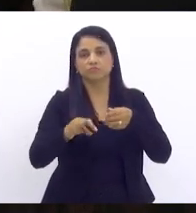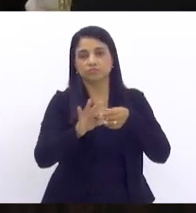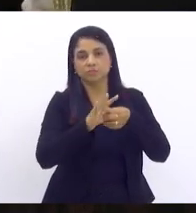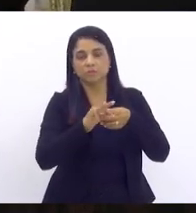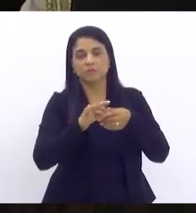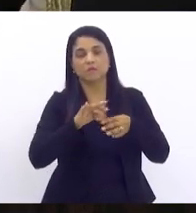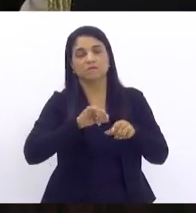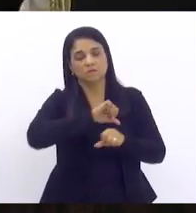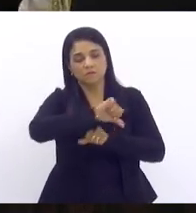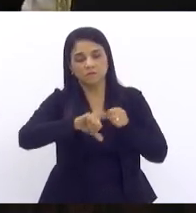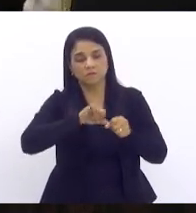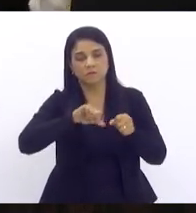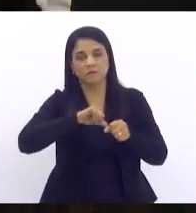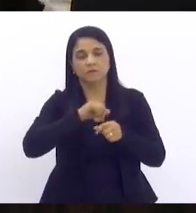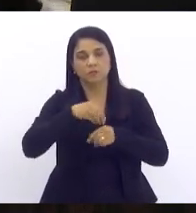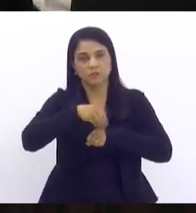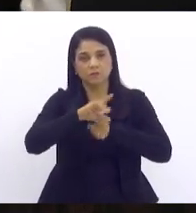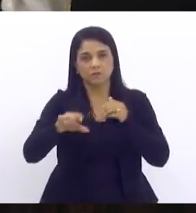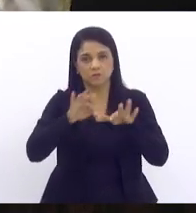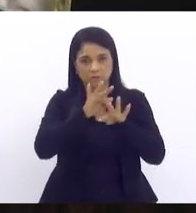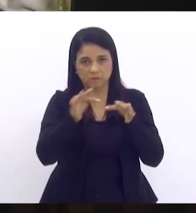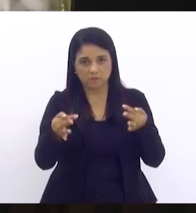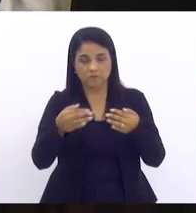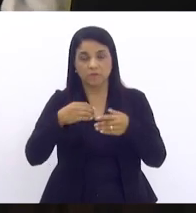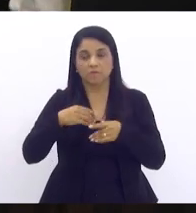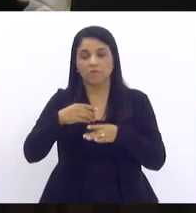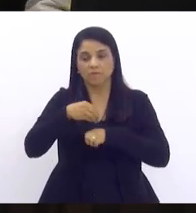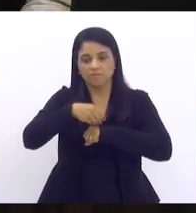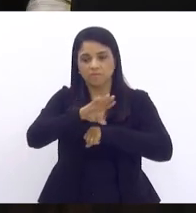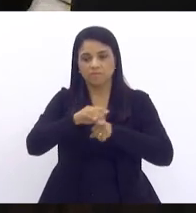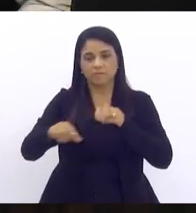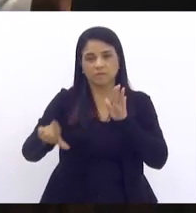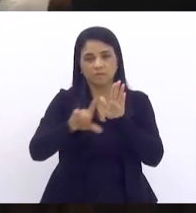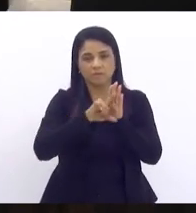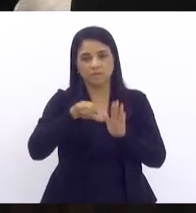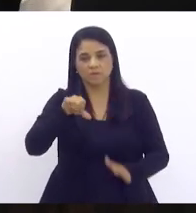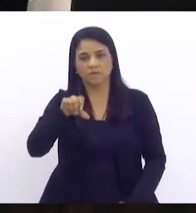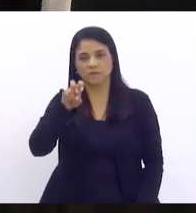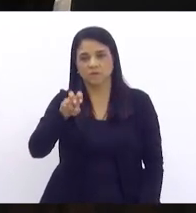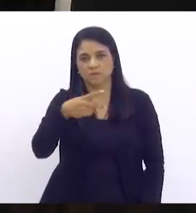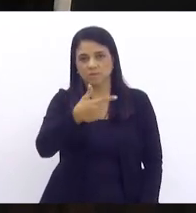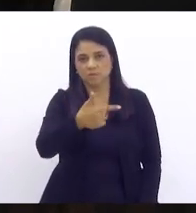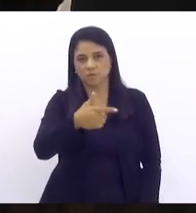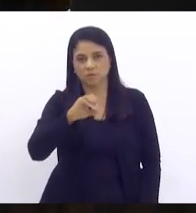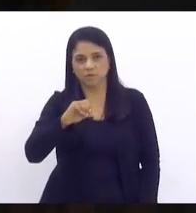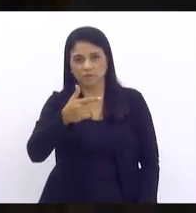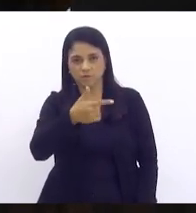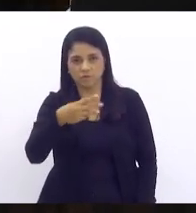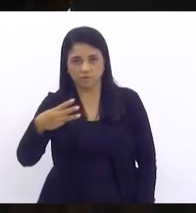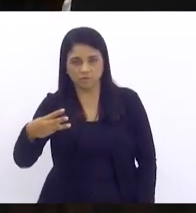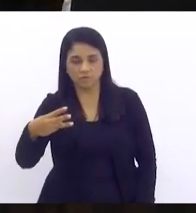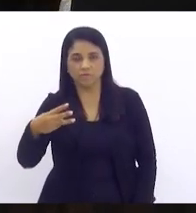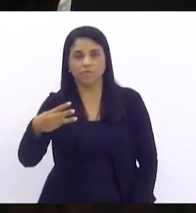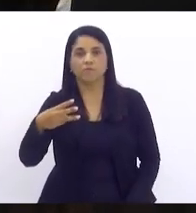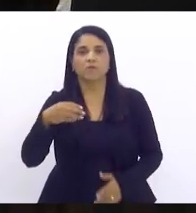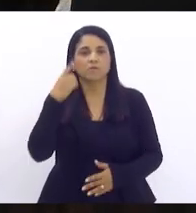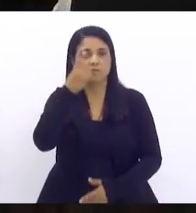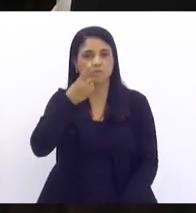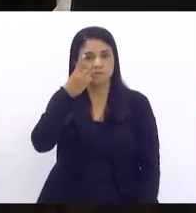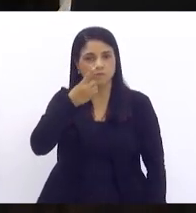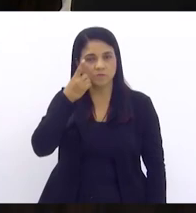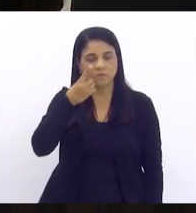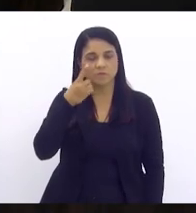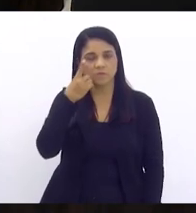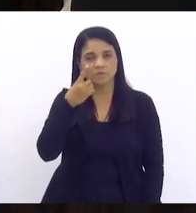simples. Anuncio indicação legislativa número 95/2023, de autoria